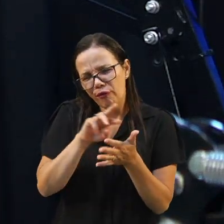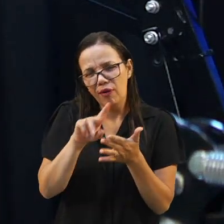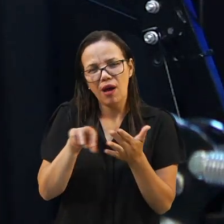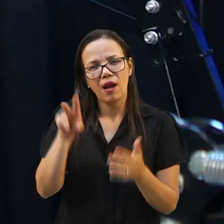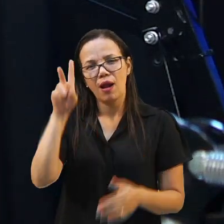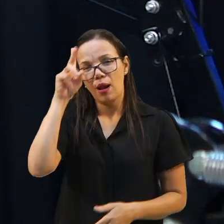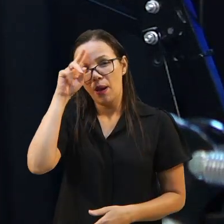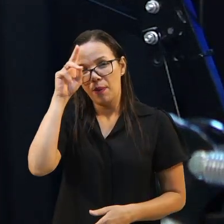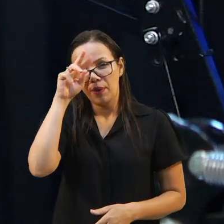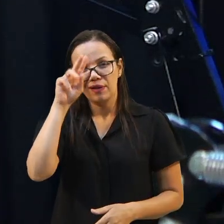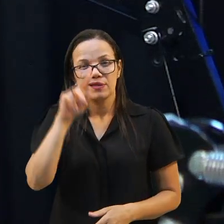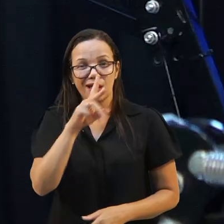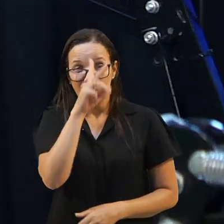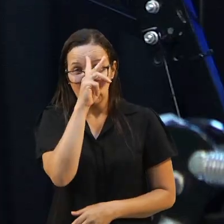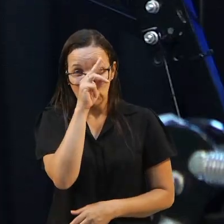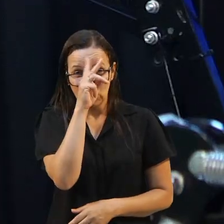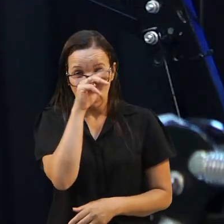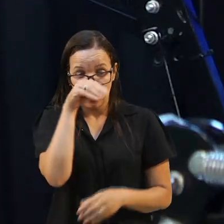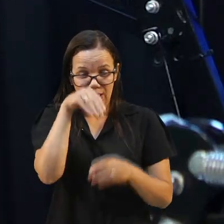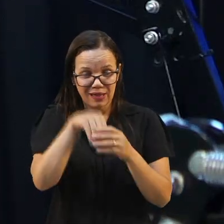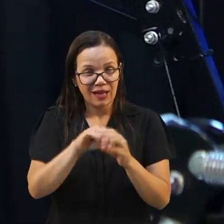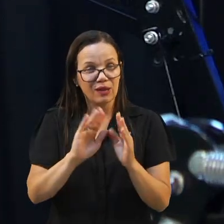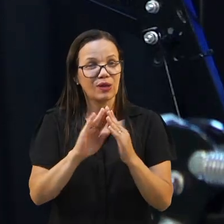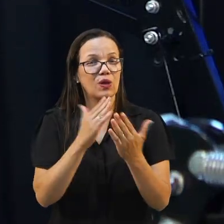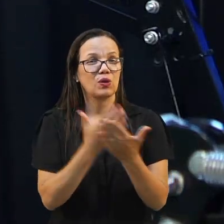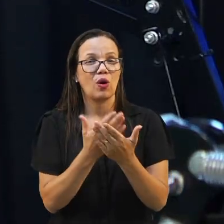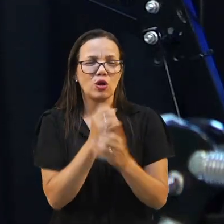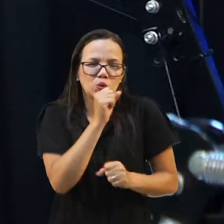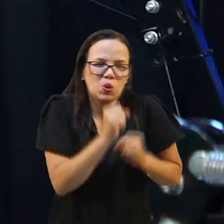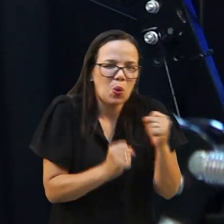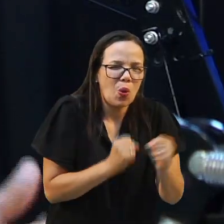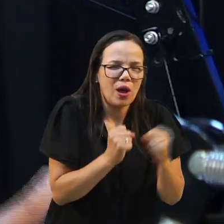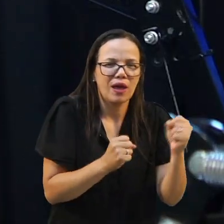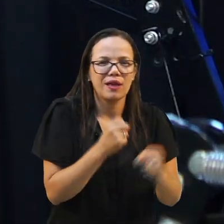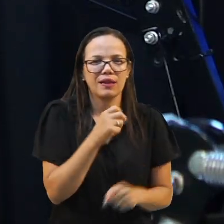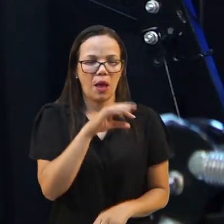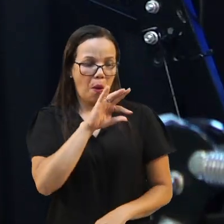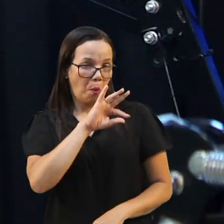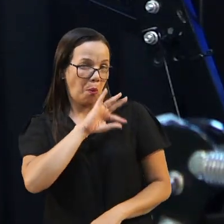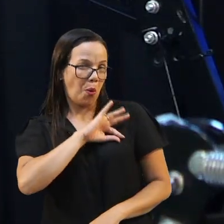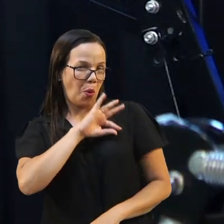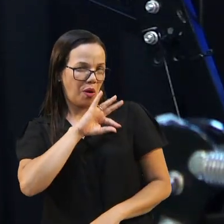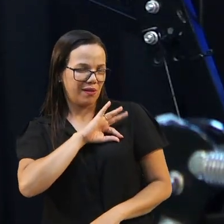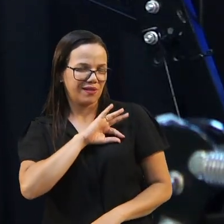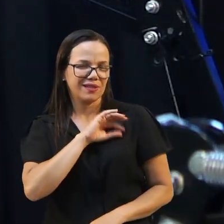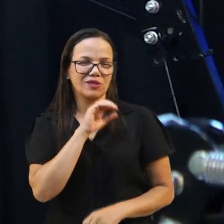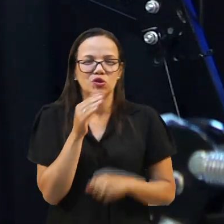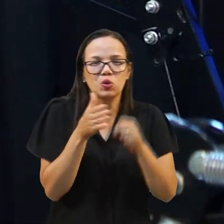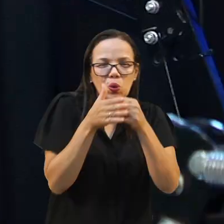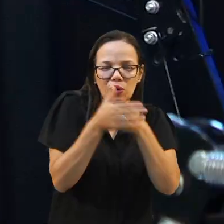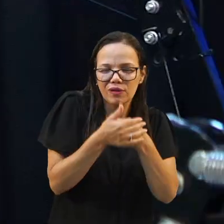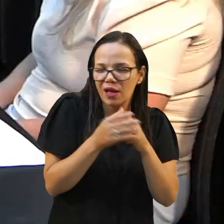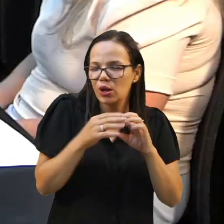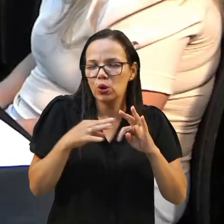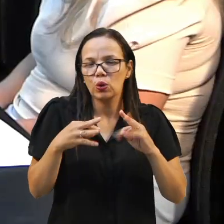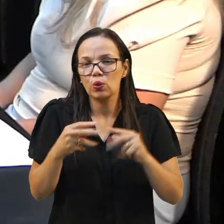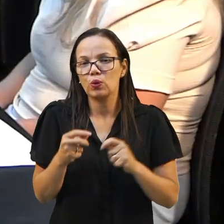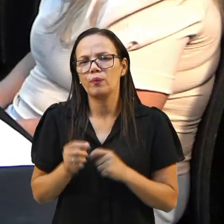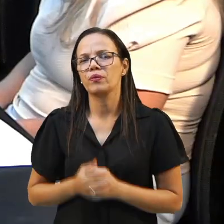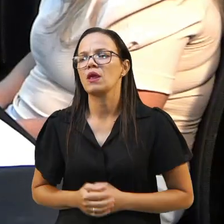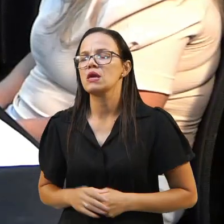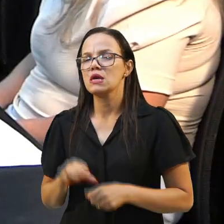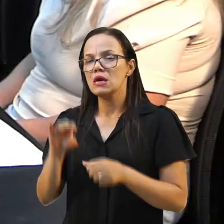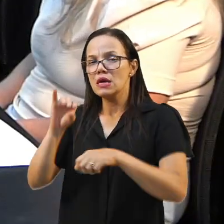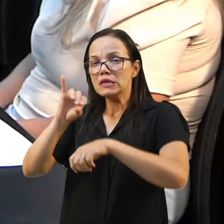vida acadêmica, né? De correr da polícia, de esconder, de tudo isso. Essa expressão